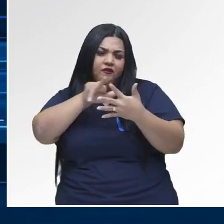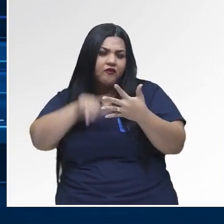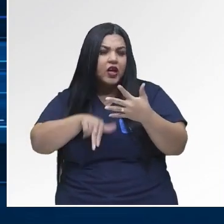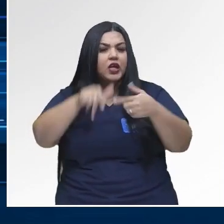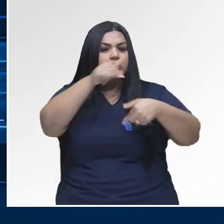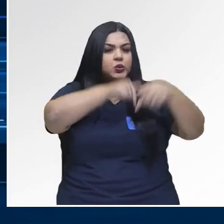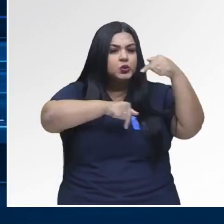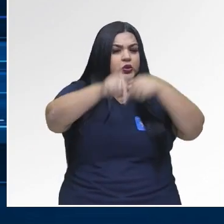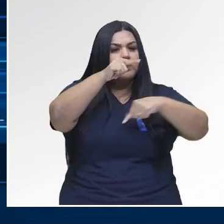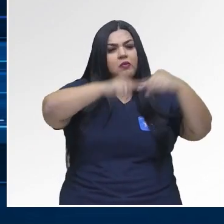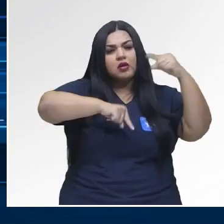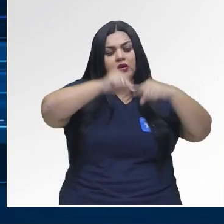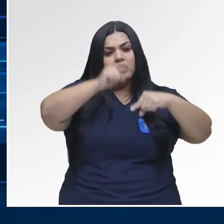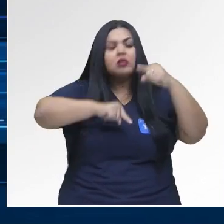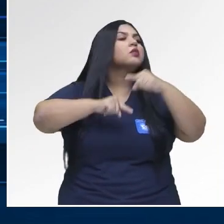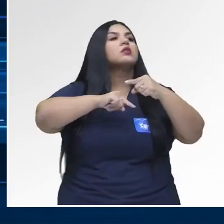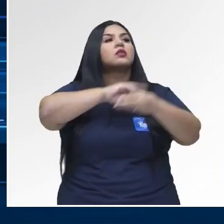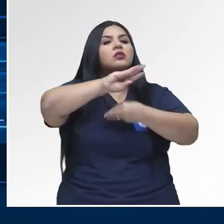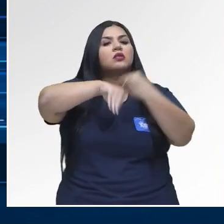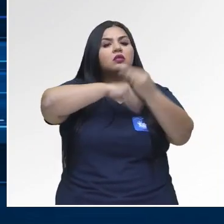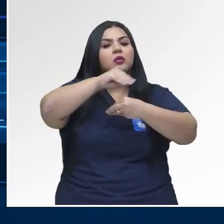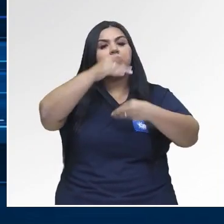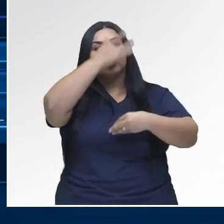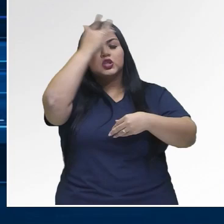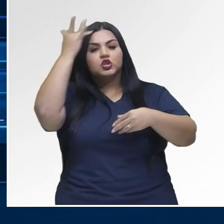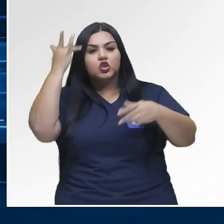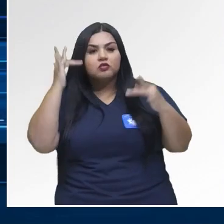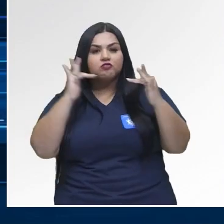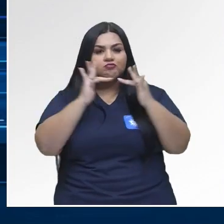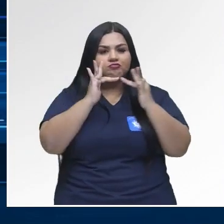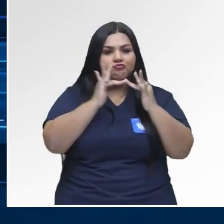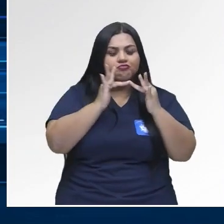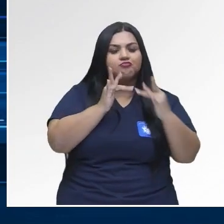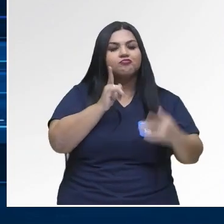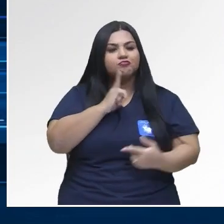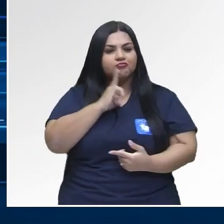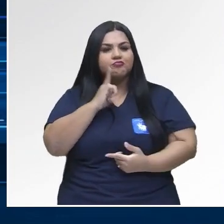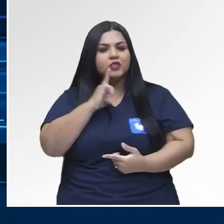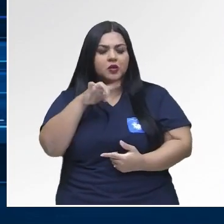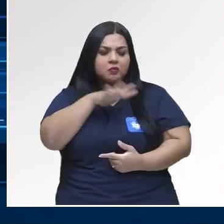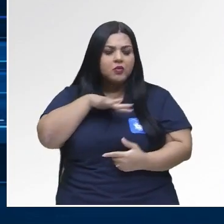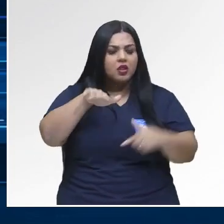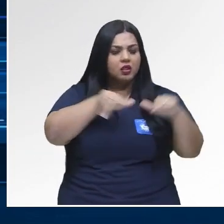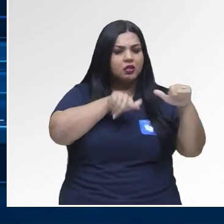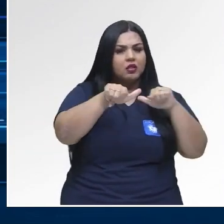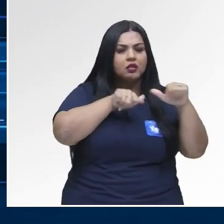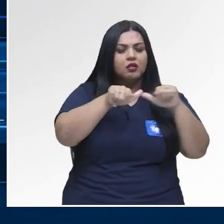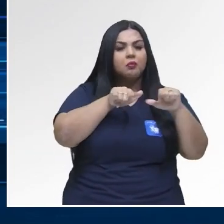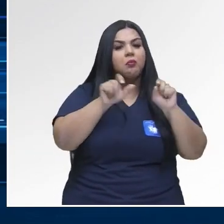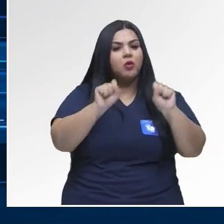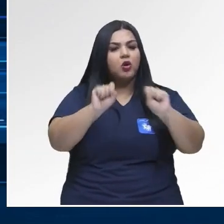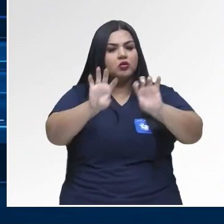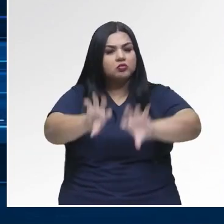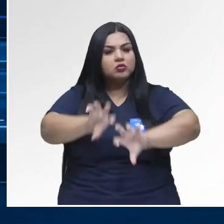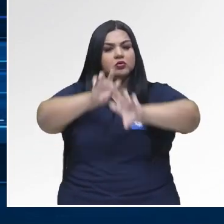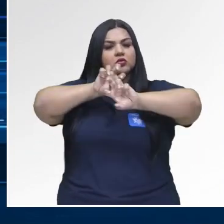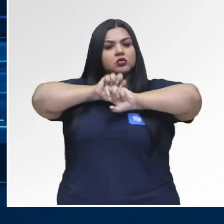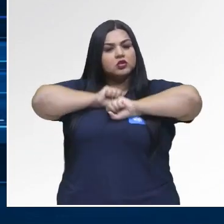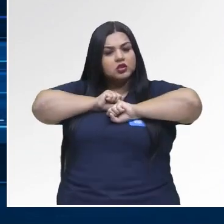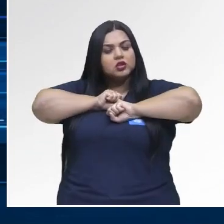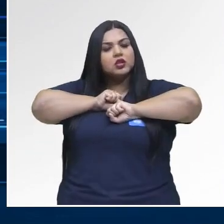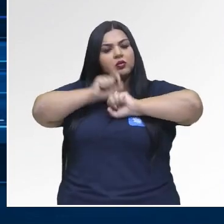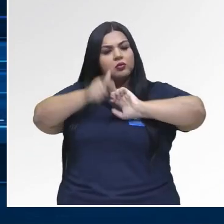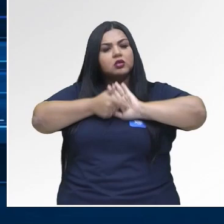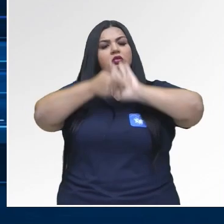Todos esses compostos químicos, se a pessoa ficou exposta ali no ambiente de trabalho, ela pode vir a